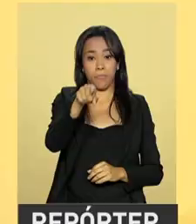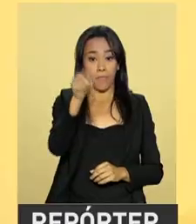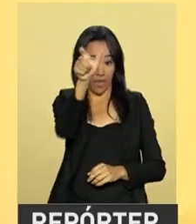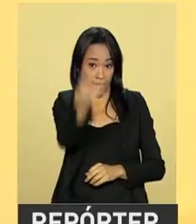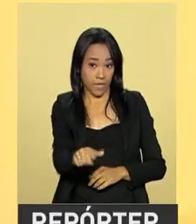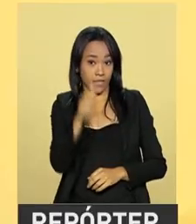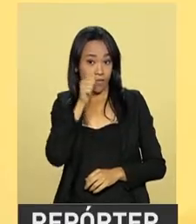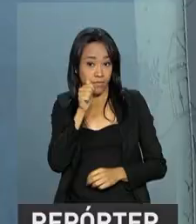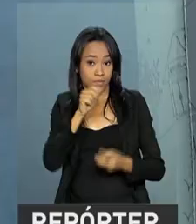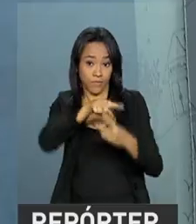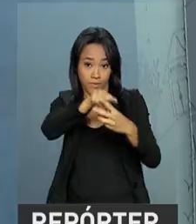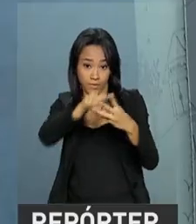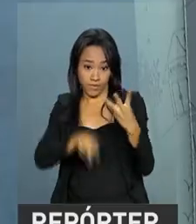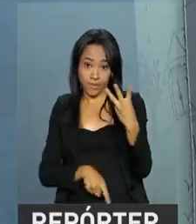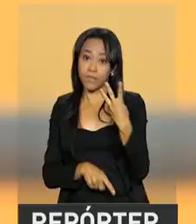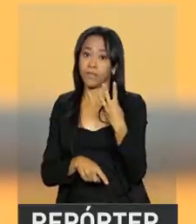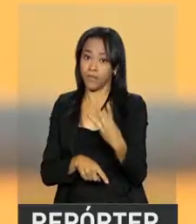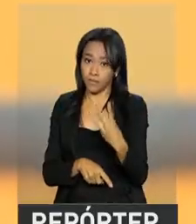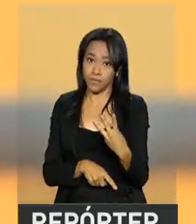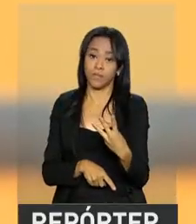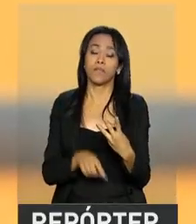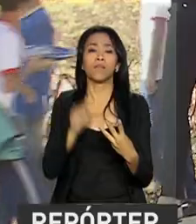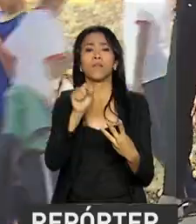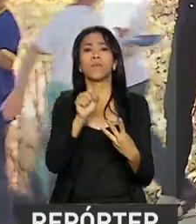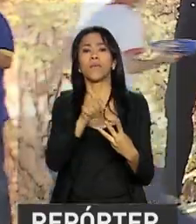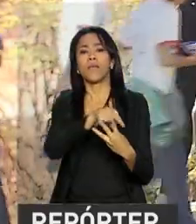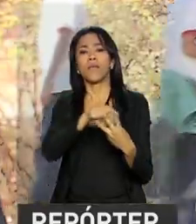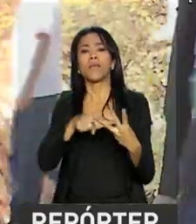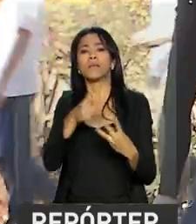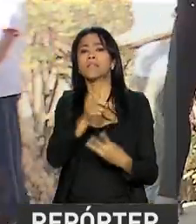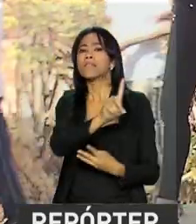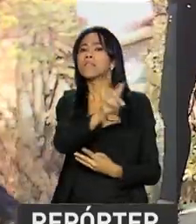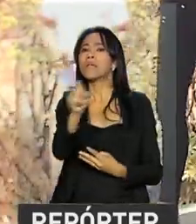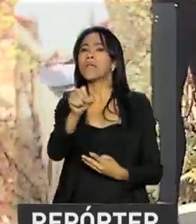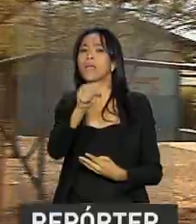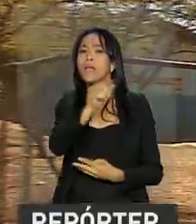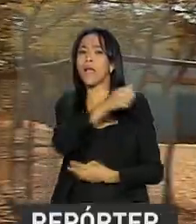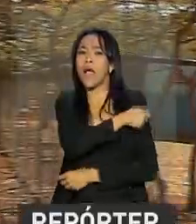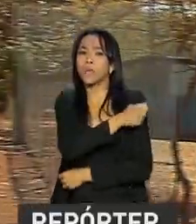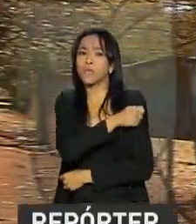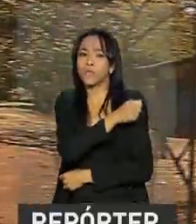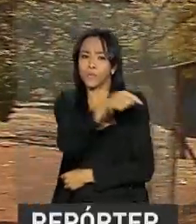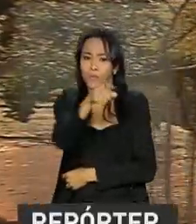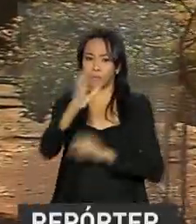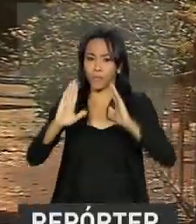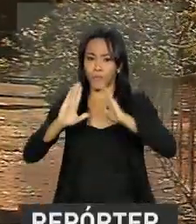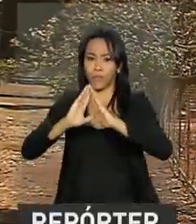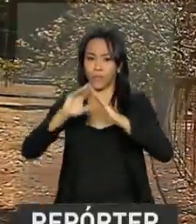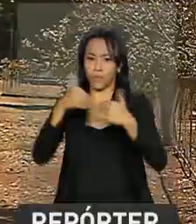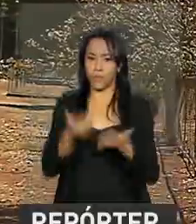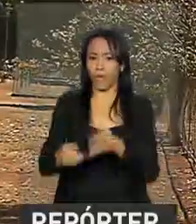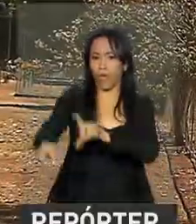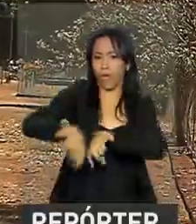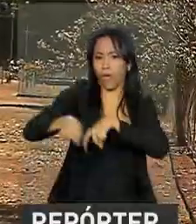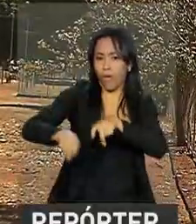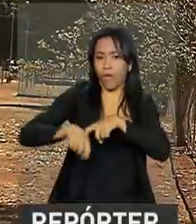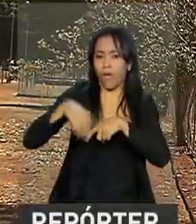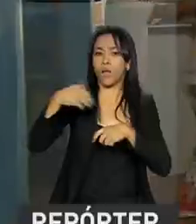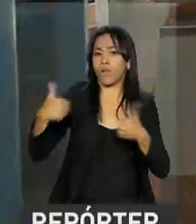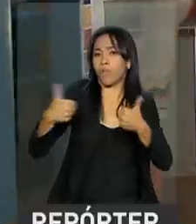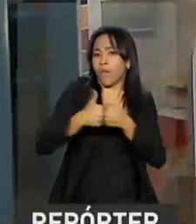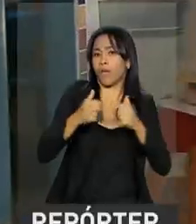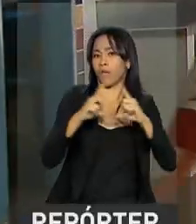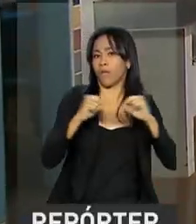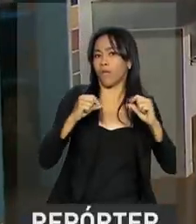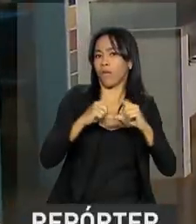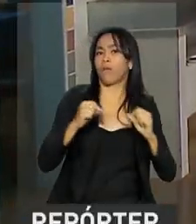Verônica, Maria Clarice, Yasmin e Felipe estão entre os 100 alunos desta escola da zona rural de Planaltina, no Distrito Federal.